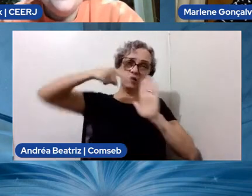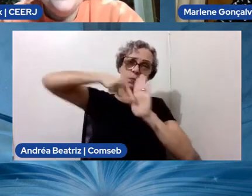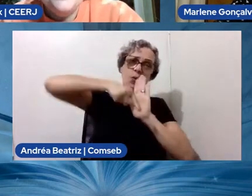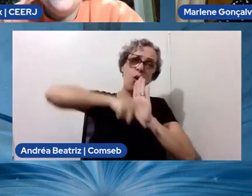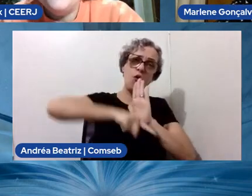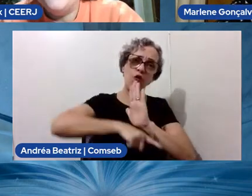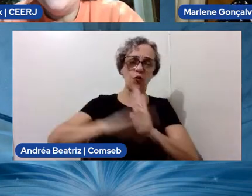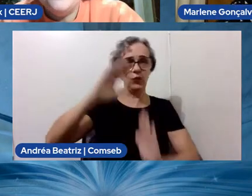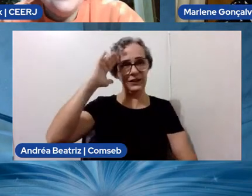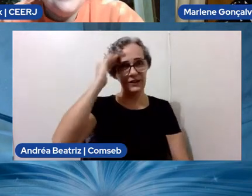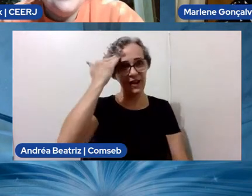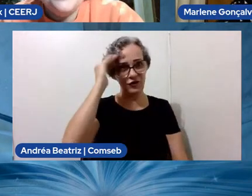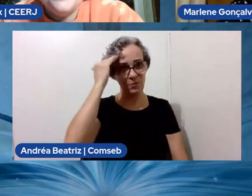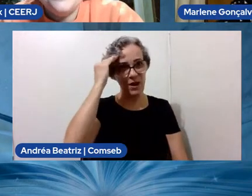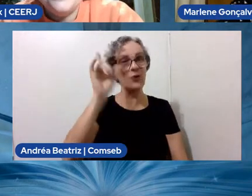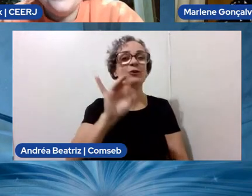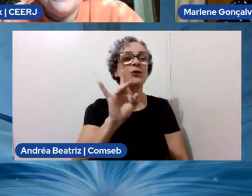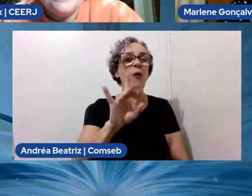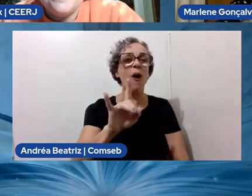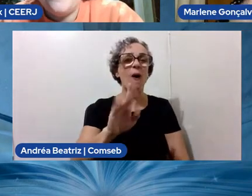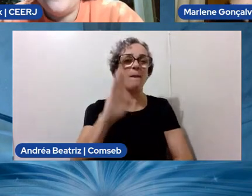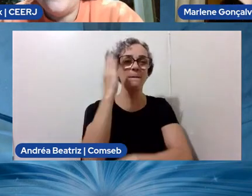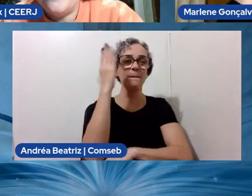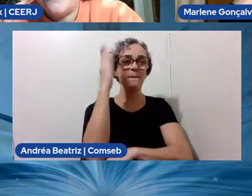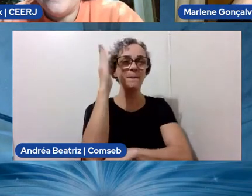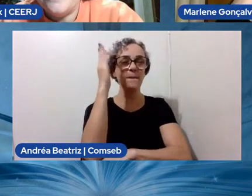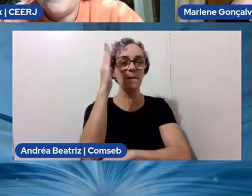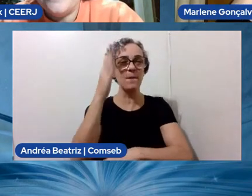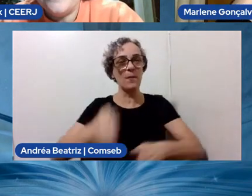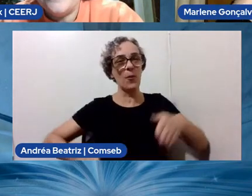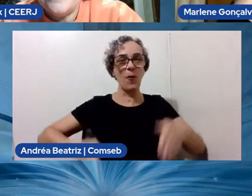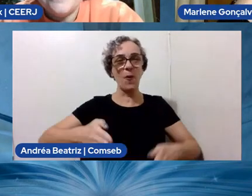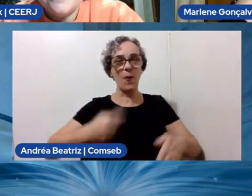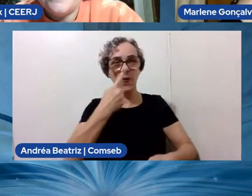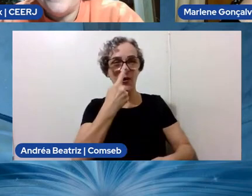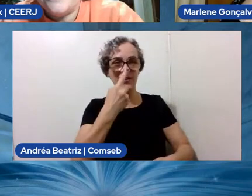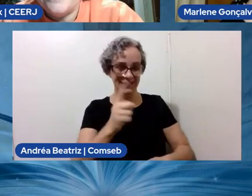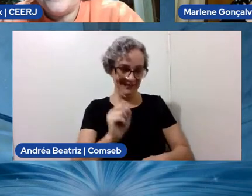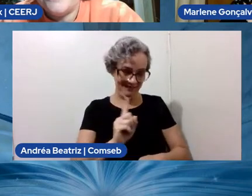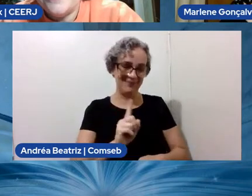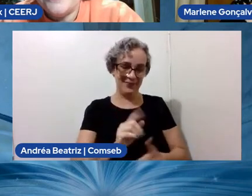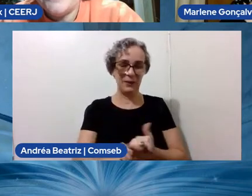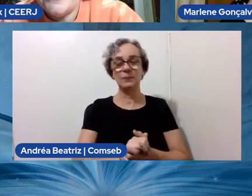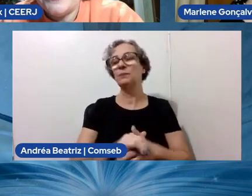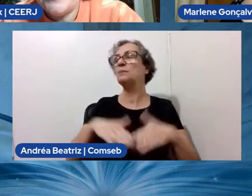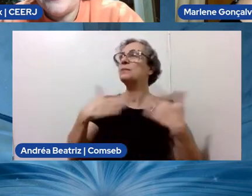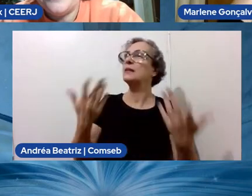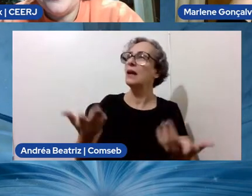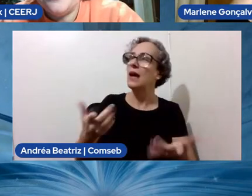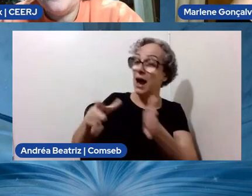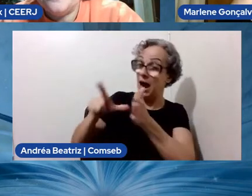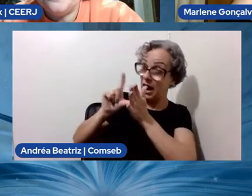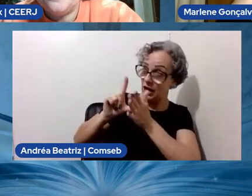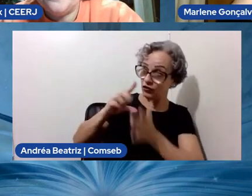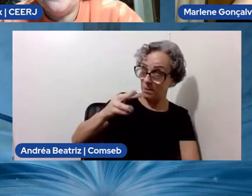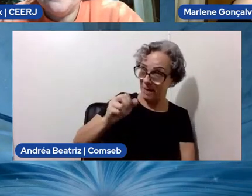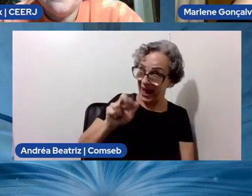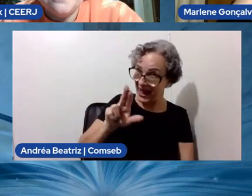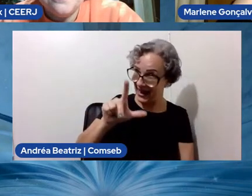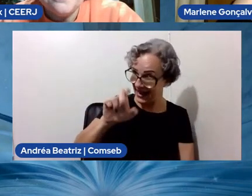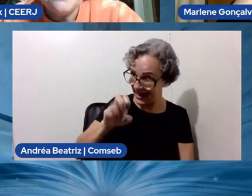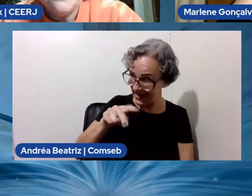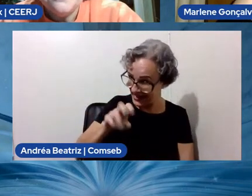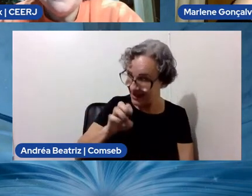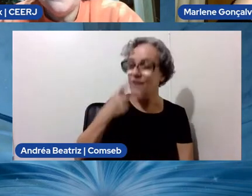Marlene, o raciocínio. E aqui, gente, considerando que a Marlene mesmo já tinha colocado antes, e o Romero também já